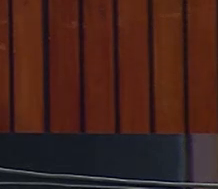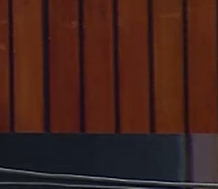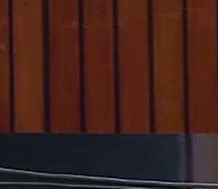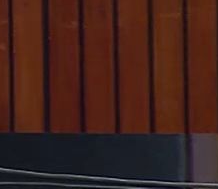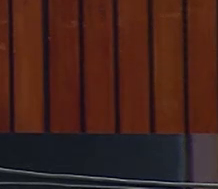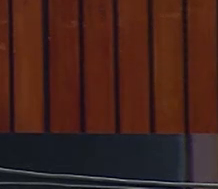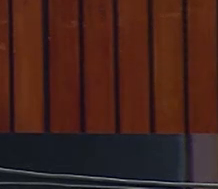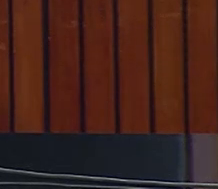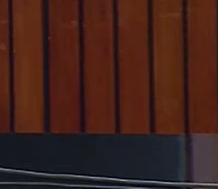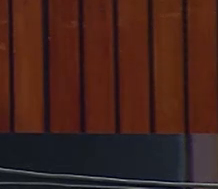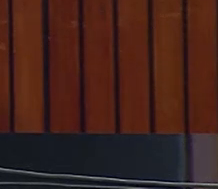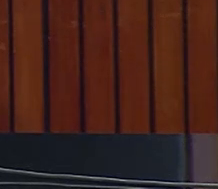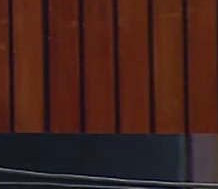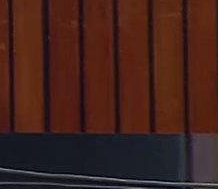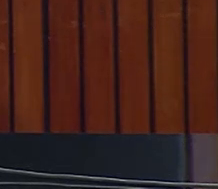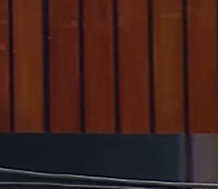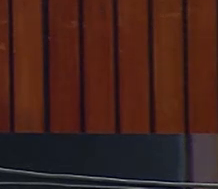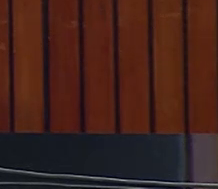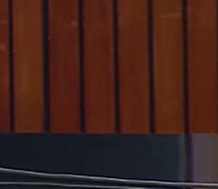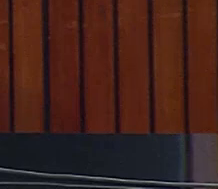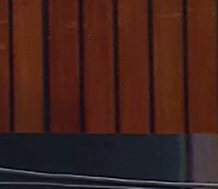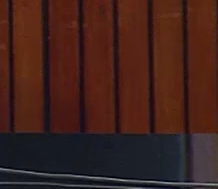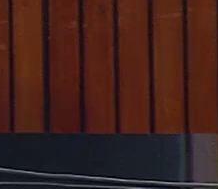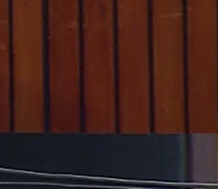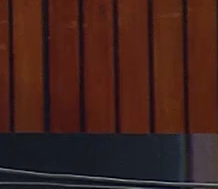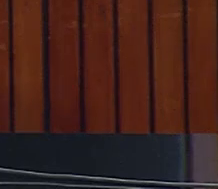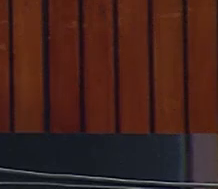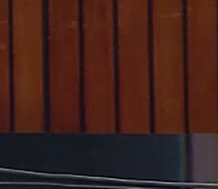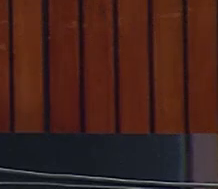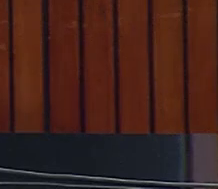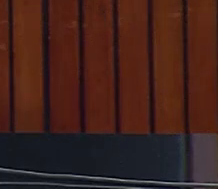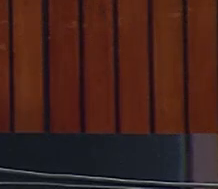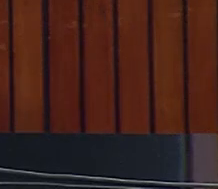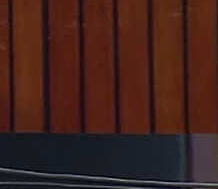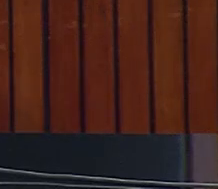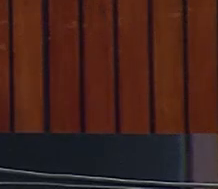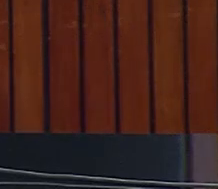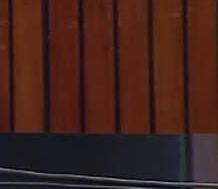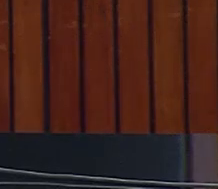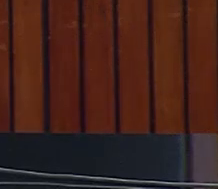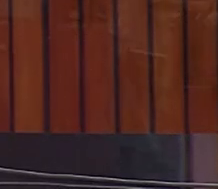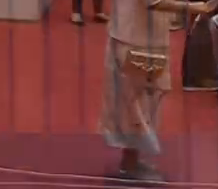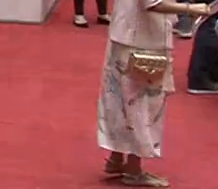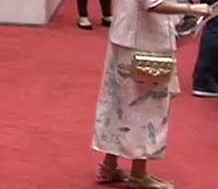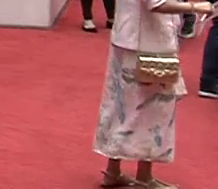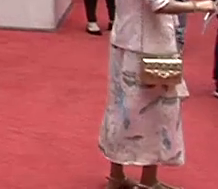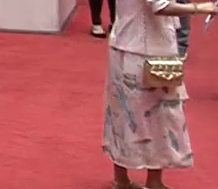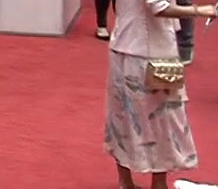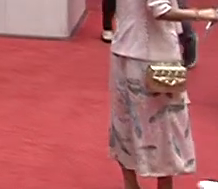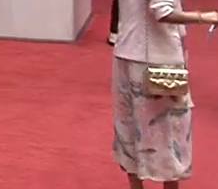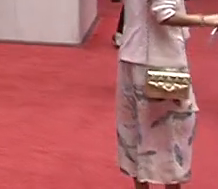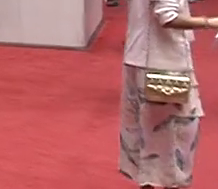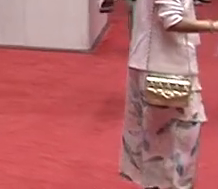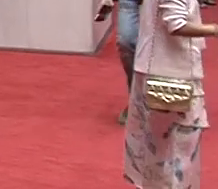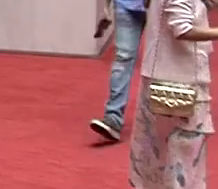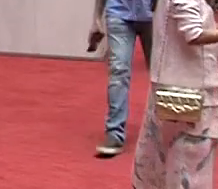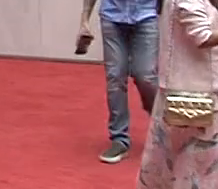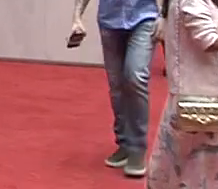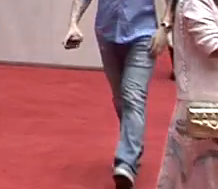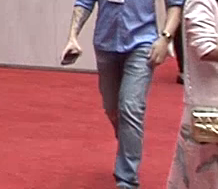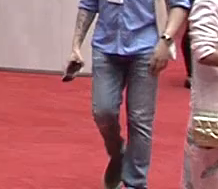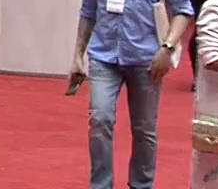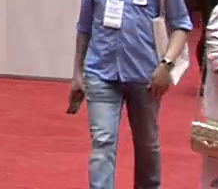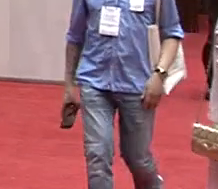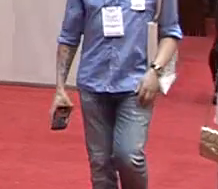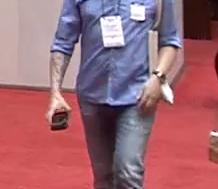sobre como a plenária final da Etapa Estadual do Parlamento jovem 20 três e você que quer continuar